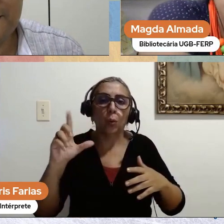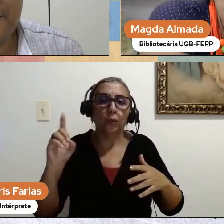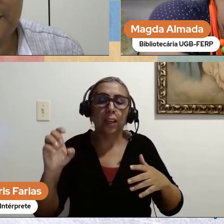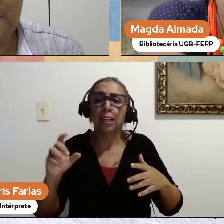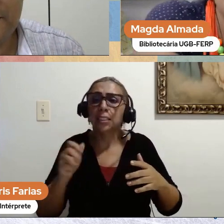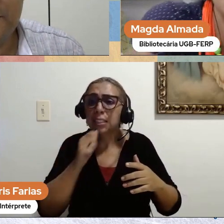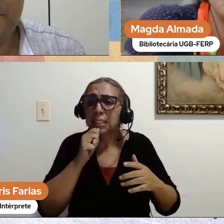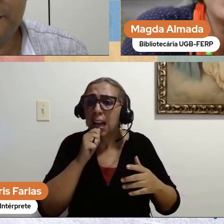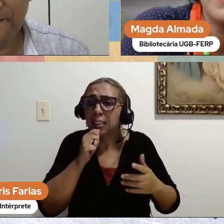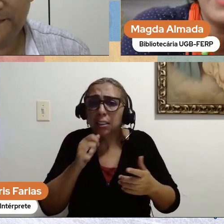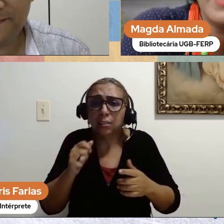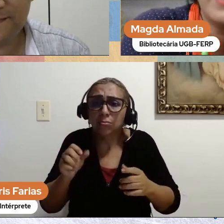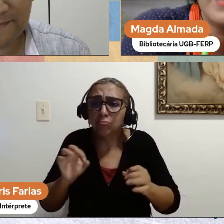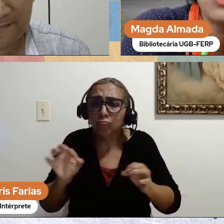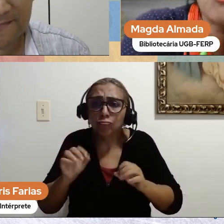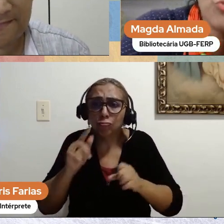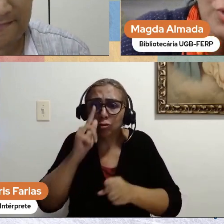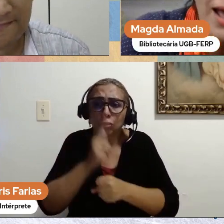minha gestão